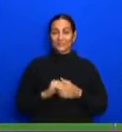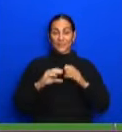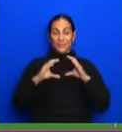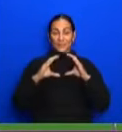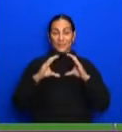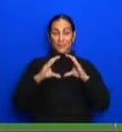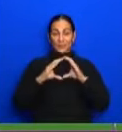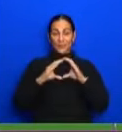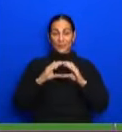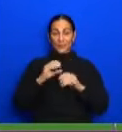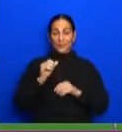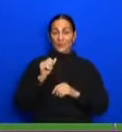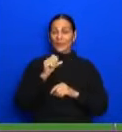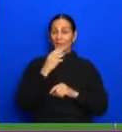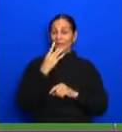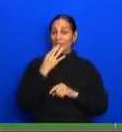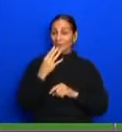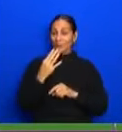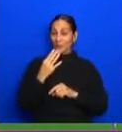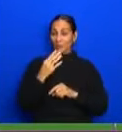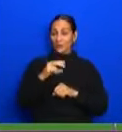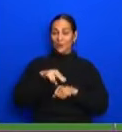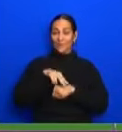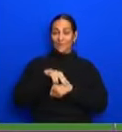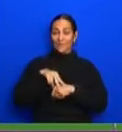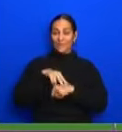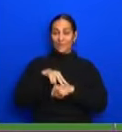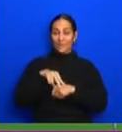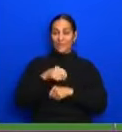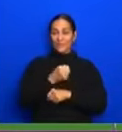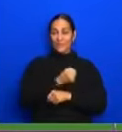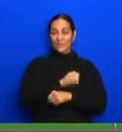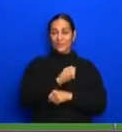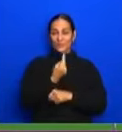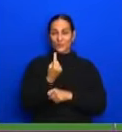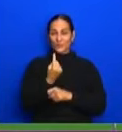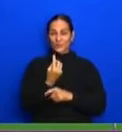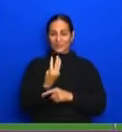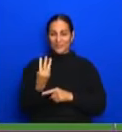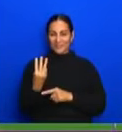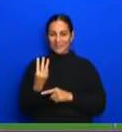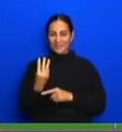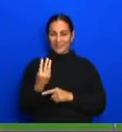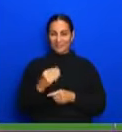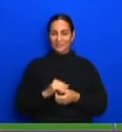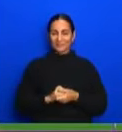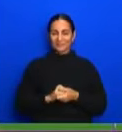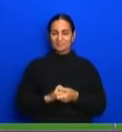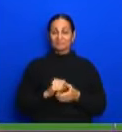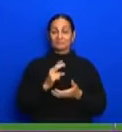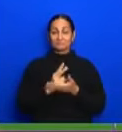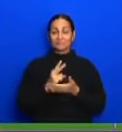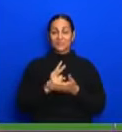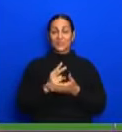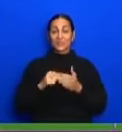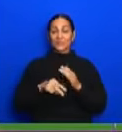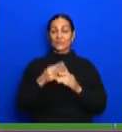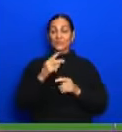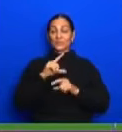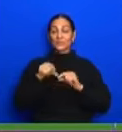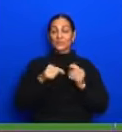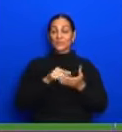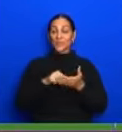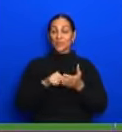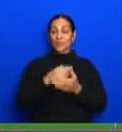Bola verde, número 13. Verde 13. 13. A segunda dezena